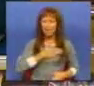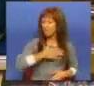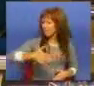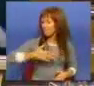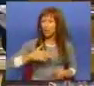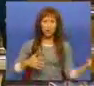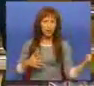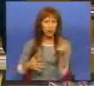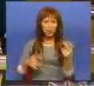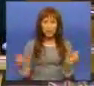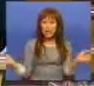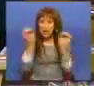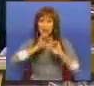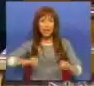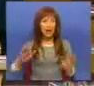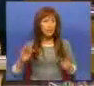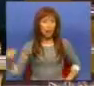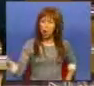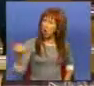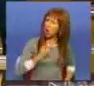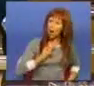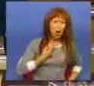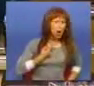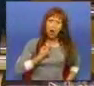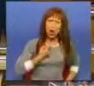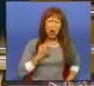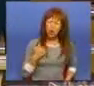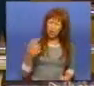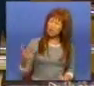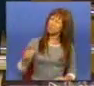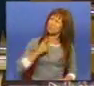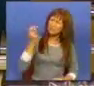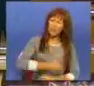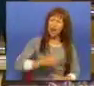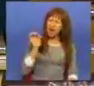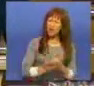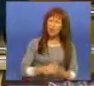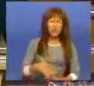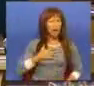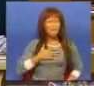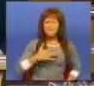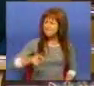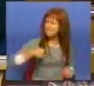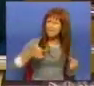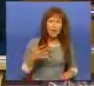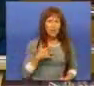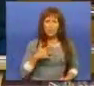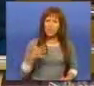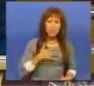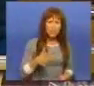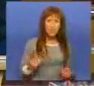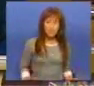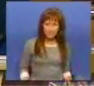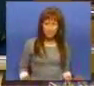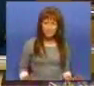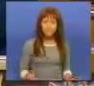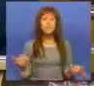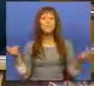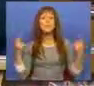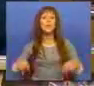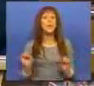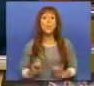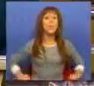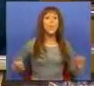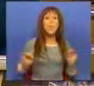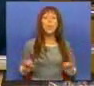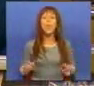vontades. Ninguém deve ser obrigado a estar casado contra a sua própria vontade. Não